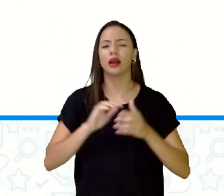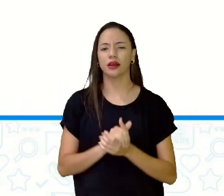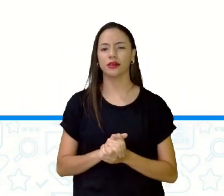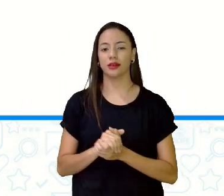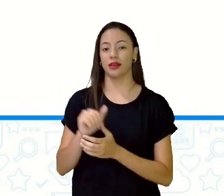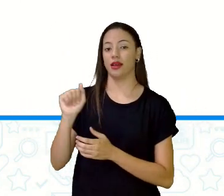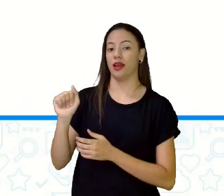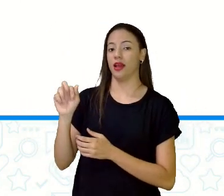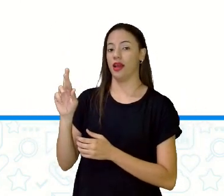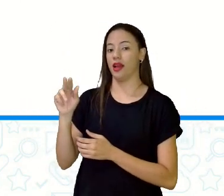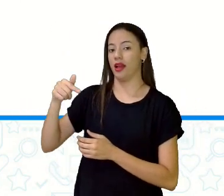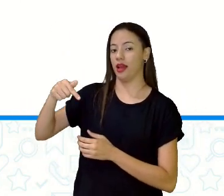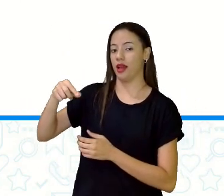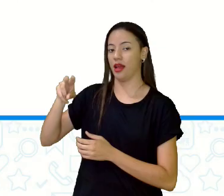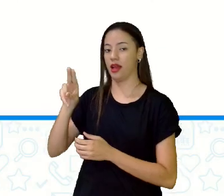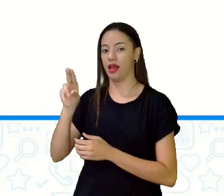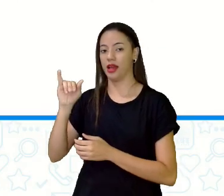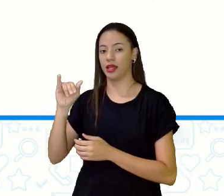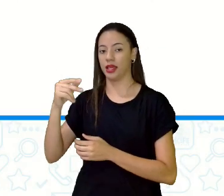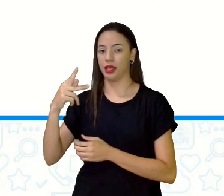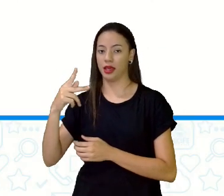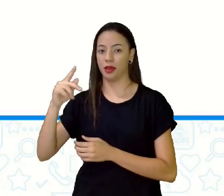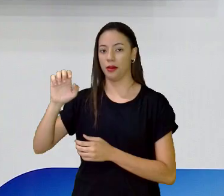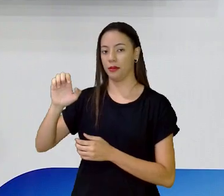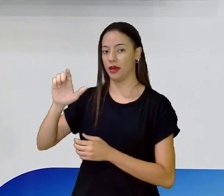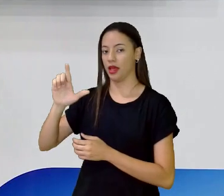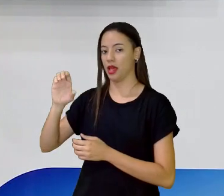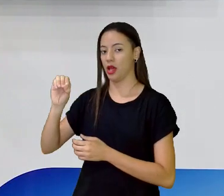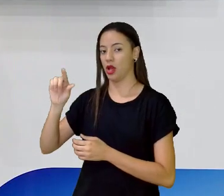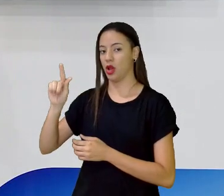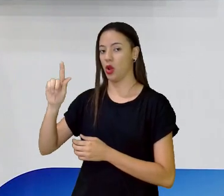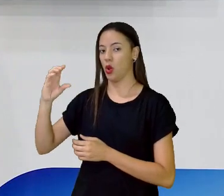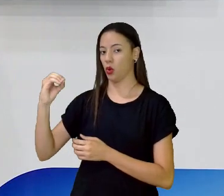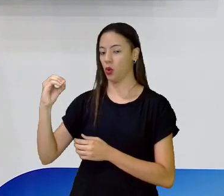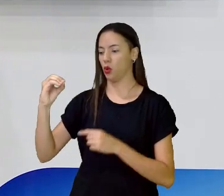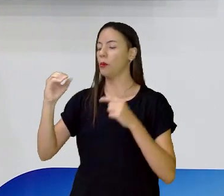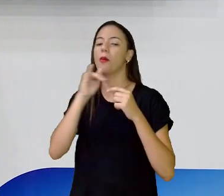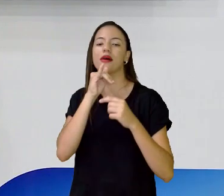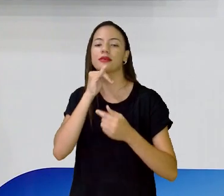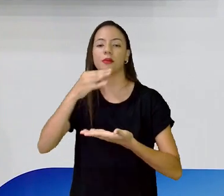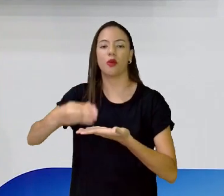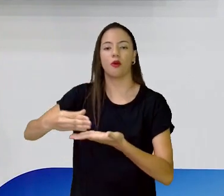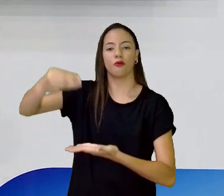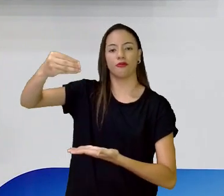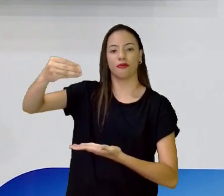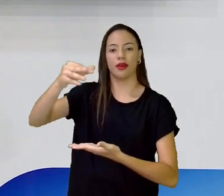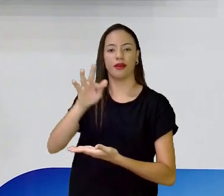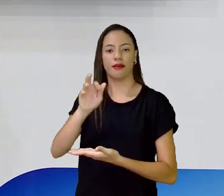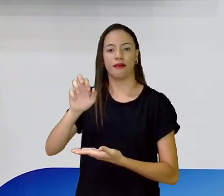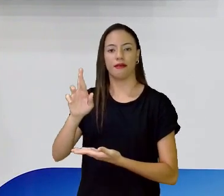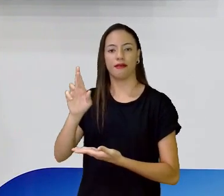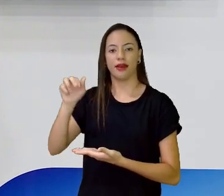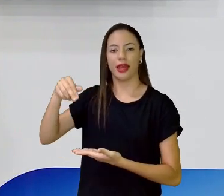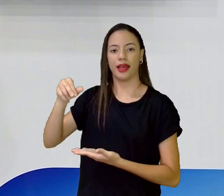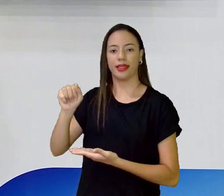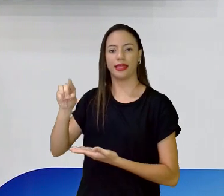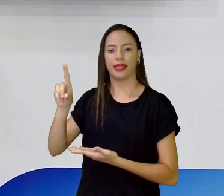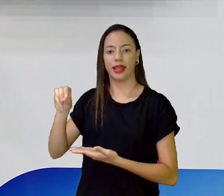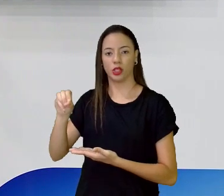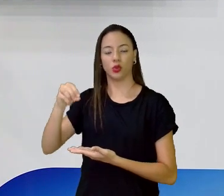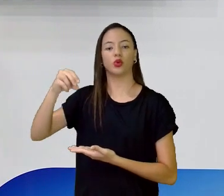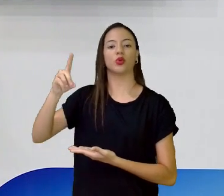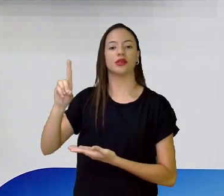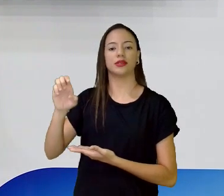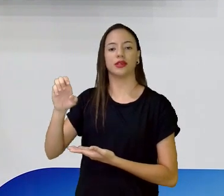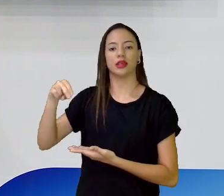um arquipélago. Então, quando vocês ouvirem falar no arquipélago Fernando de Noronha, quer dizer que lá tem